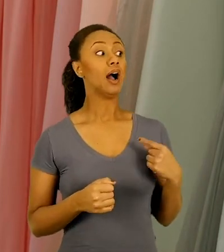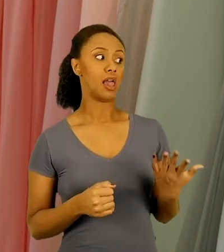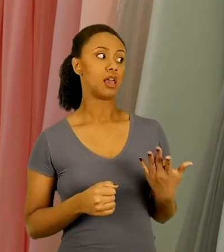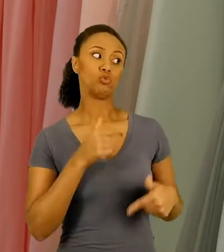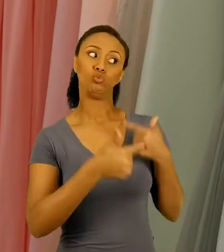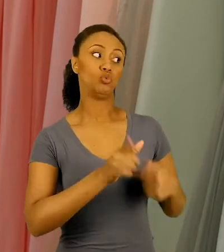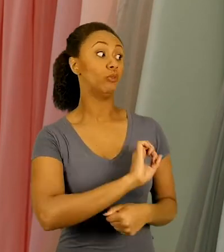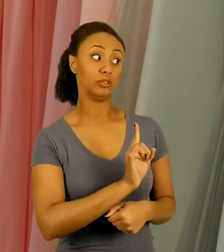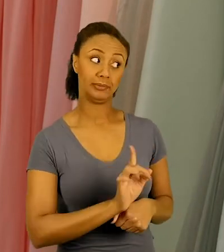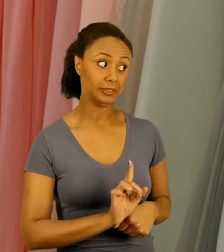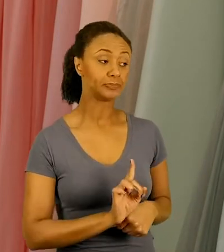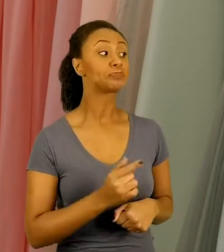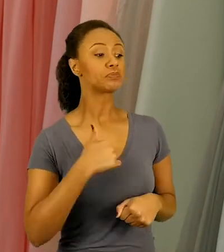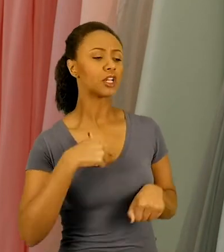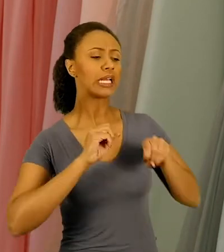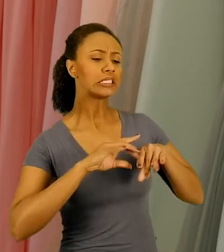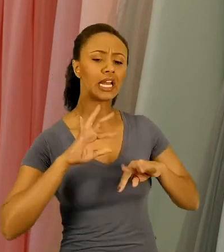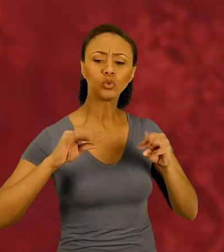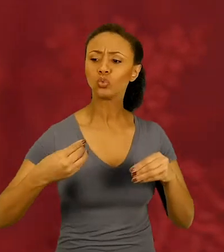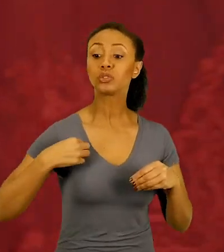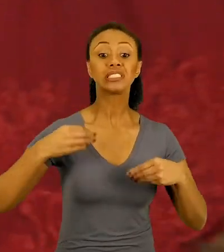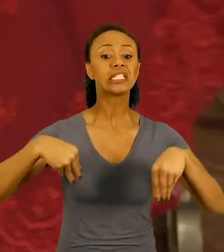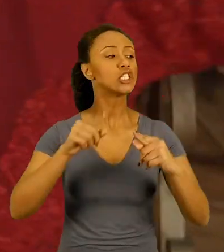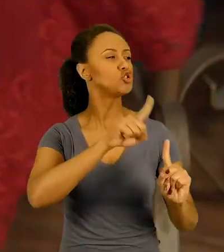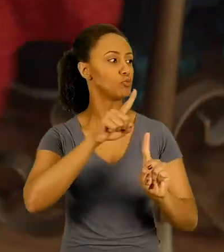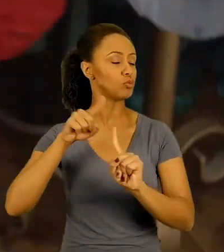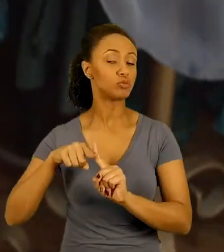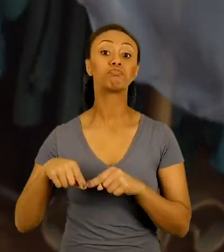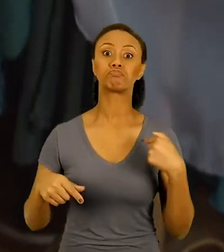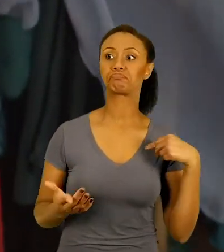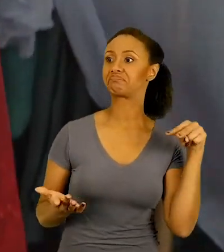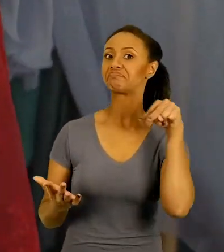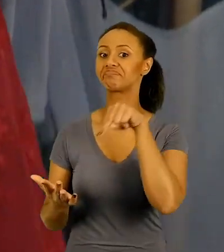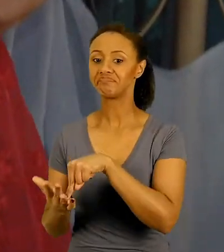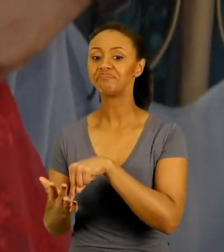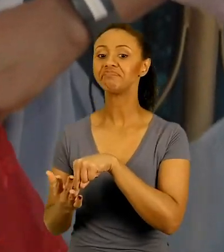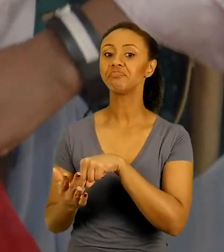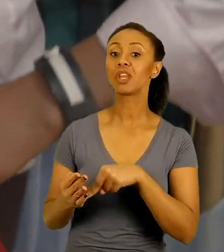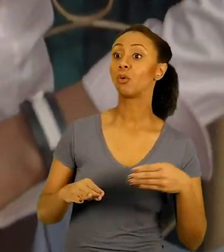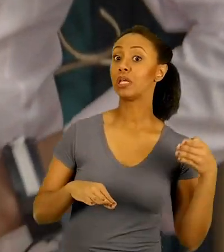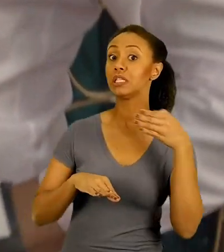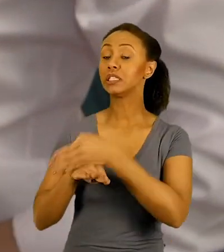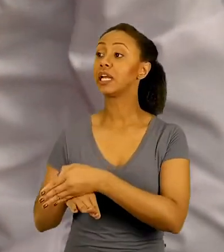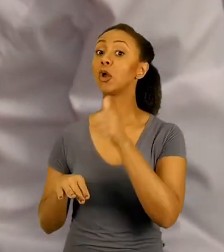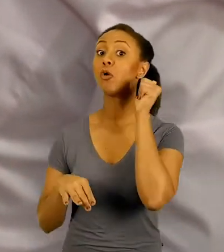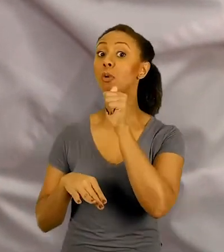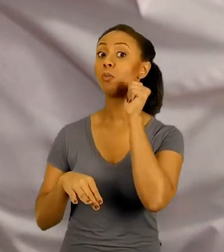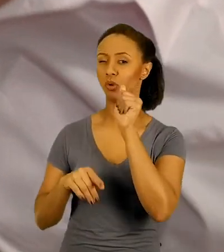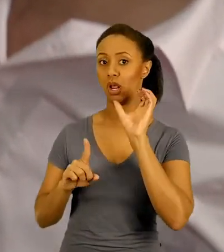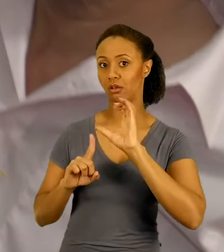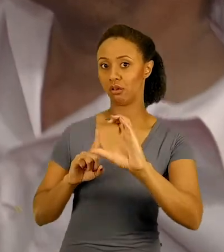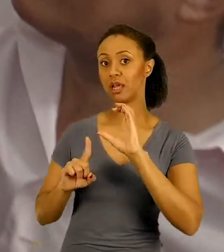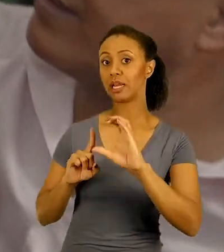vai trabalhar, tá? Eu vou te ensinar tudo que é tecido. Aí cheguei lá, quando eu entrei por um lado, tinha uma cliente